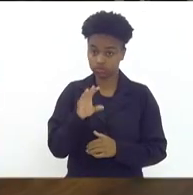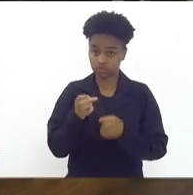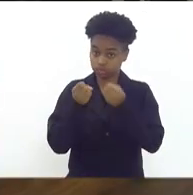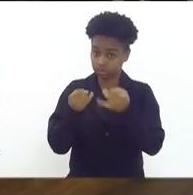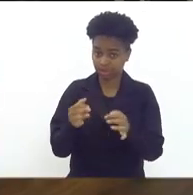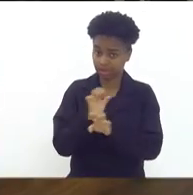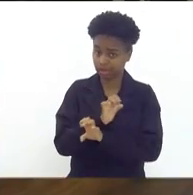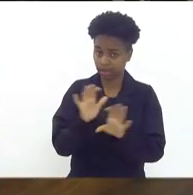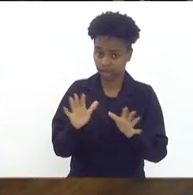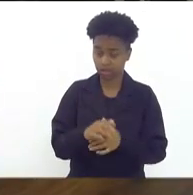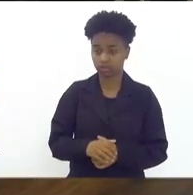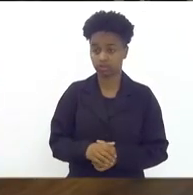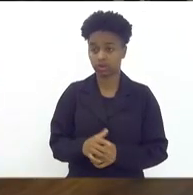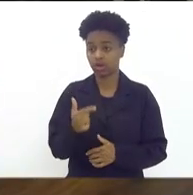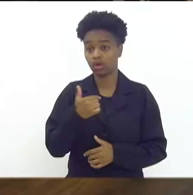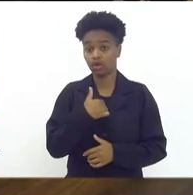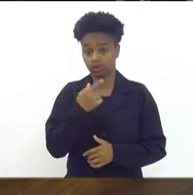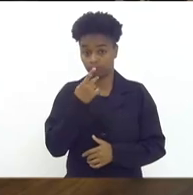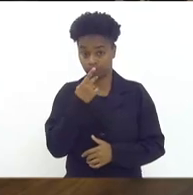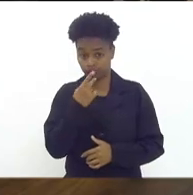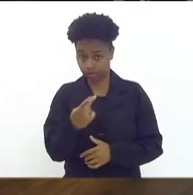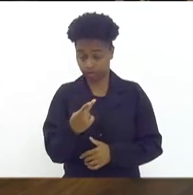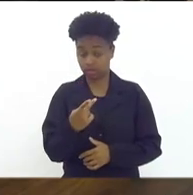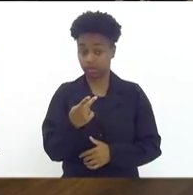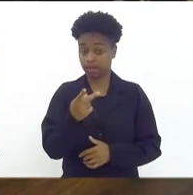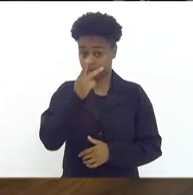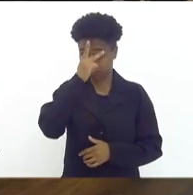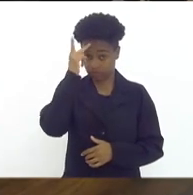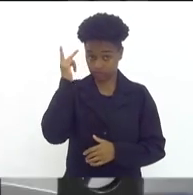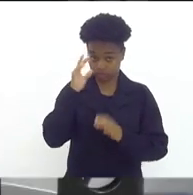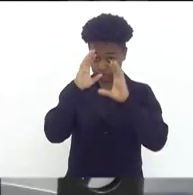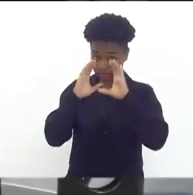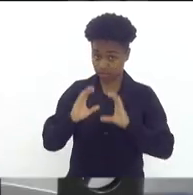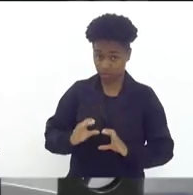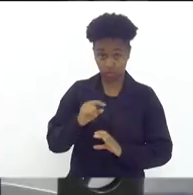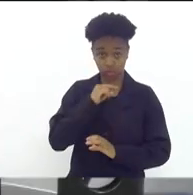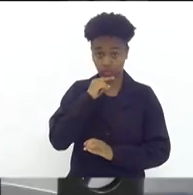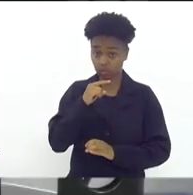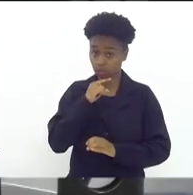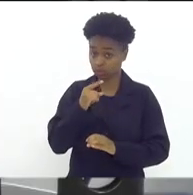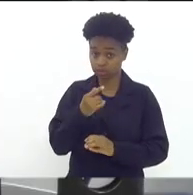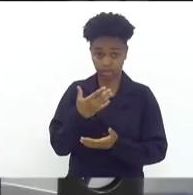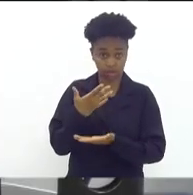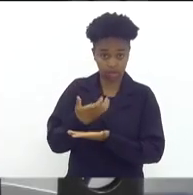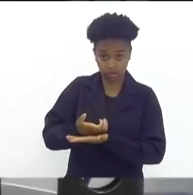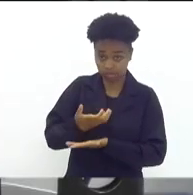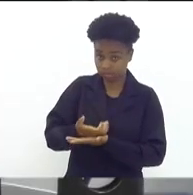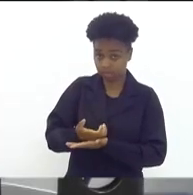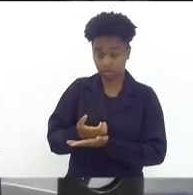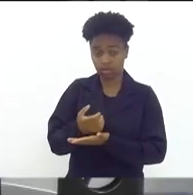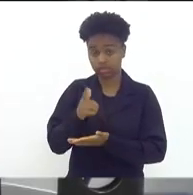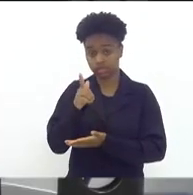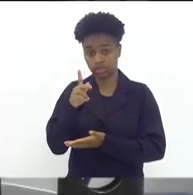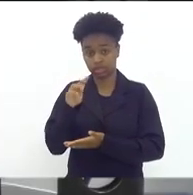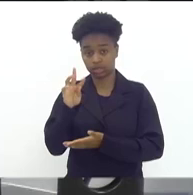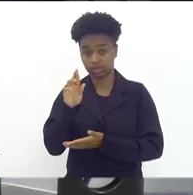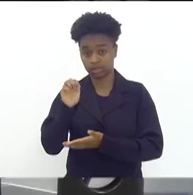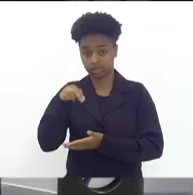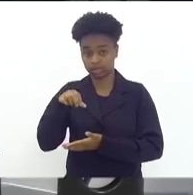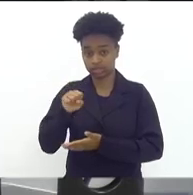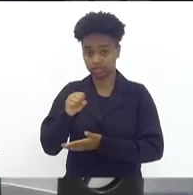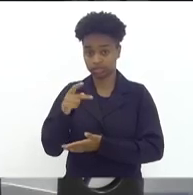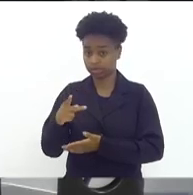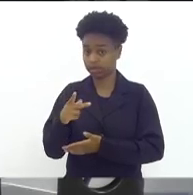deixar claro entendeu eu tô afirmando aqui que um cidadão Fluminense não tem acesso ao ouvidoria da age atrás presencialmente